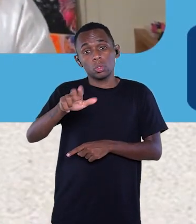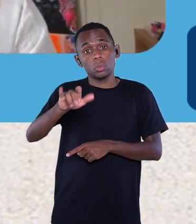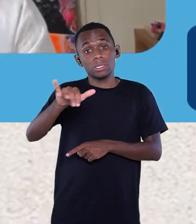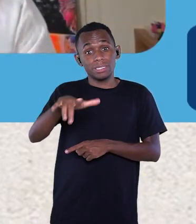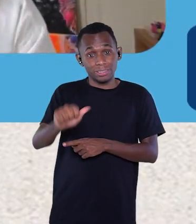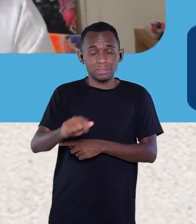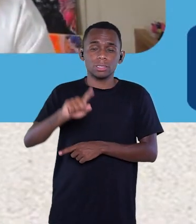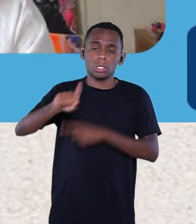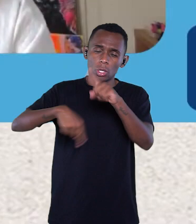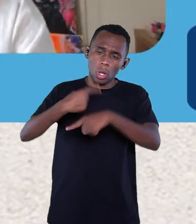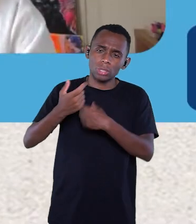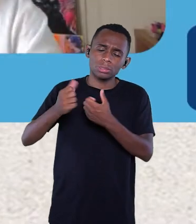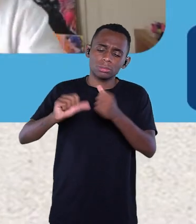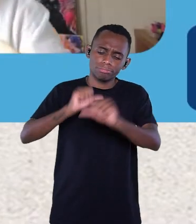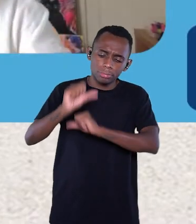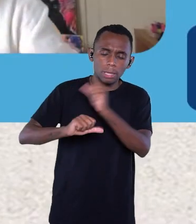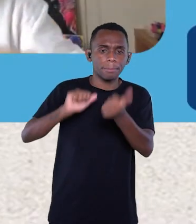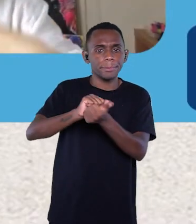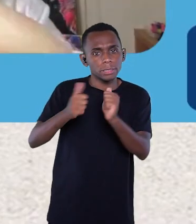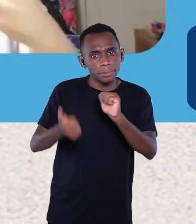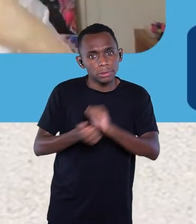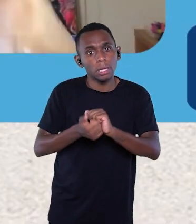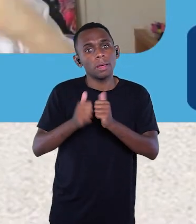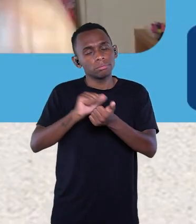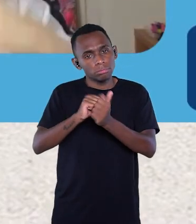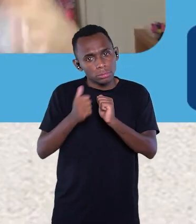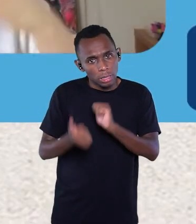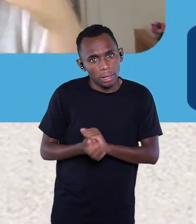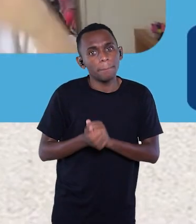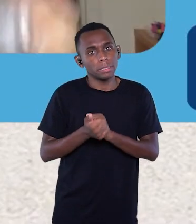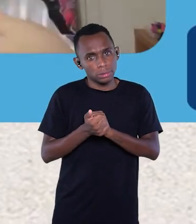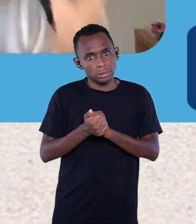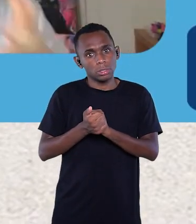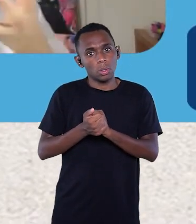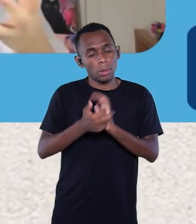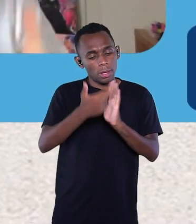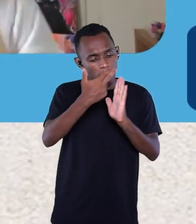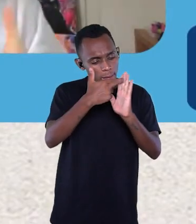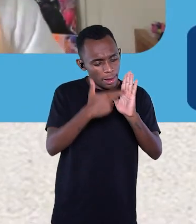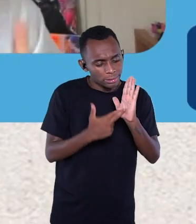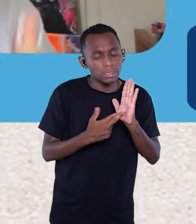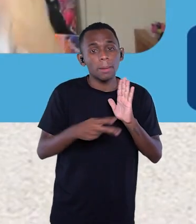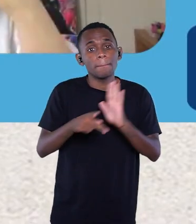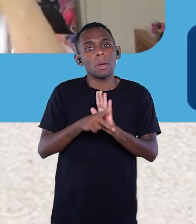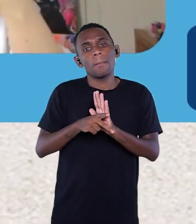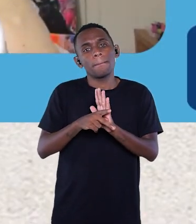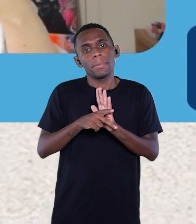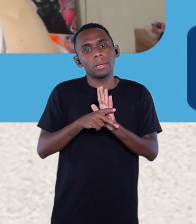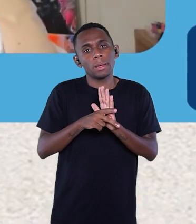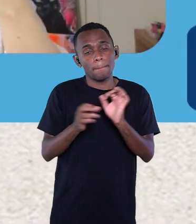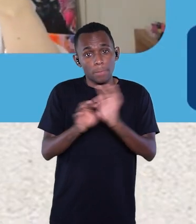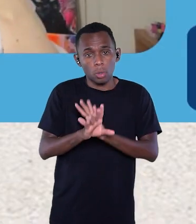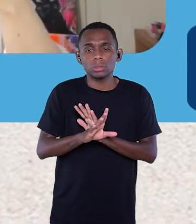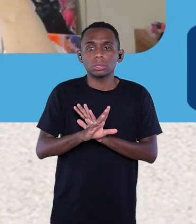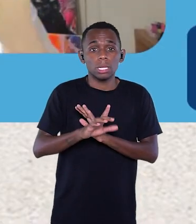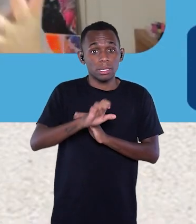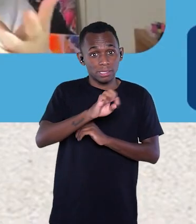escrevendo, meio que refazendo, assim, a gente pega a receita do bolo do livro da Estela, que chama